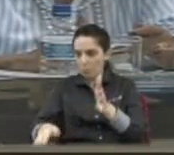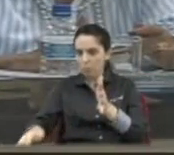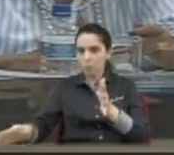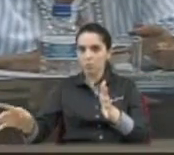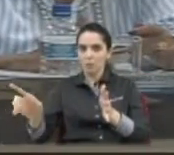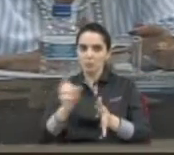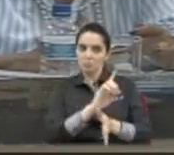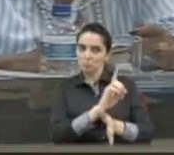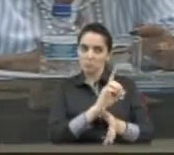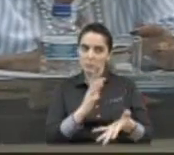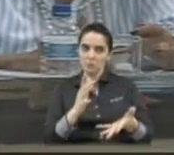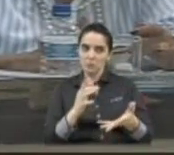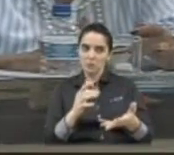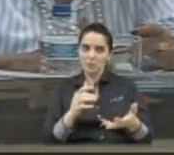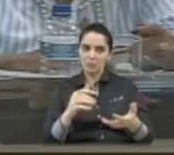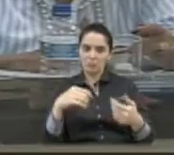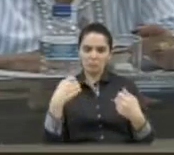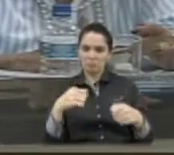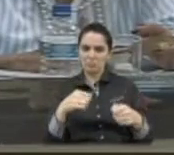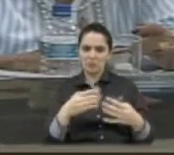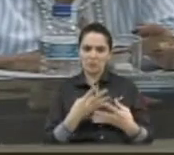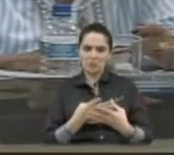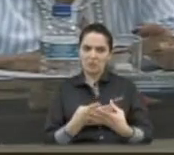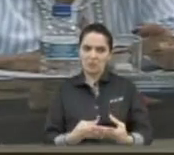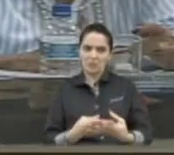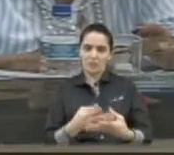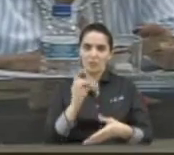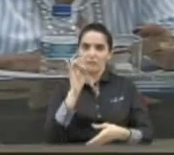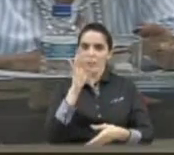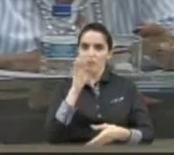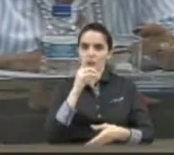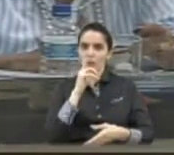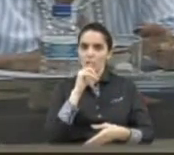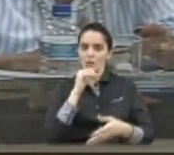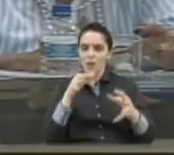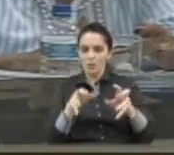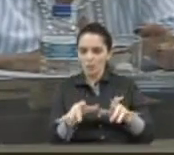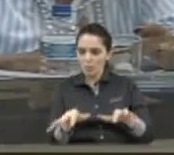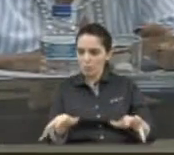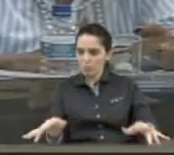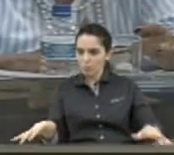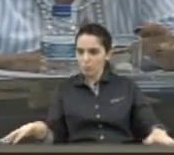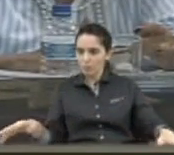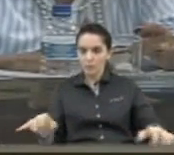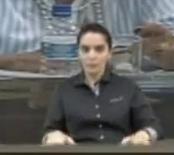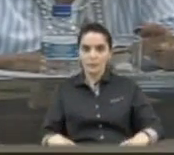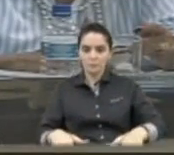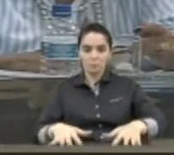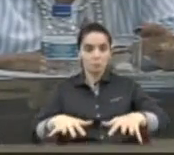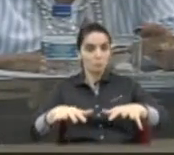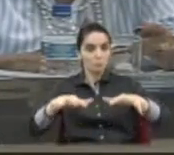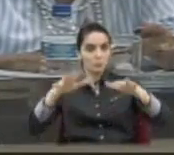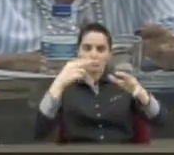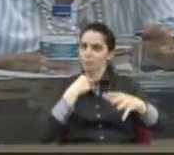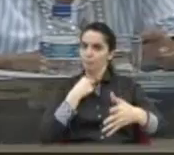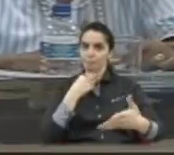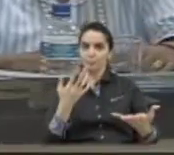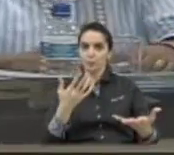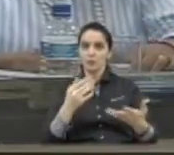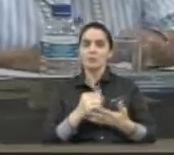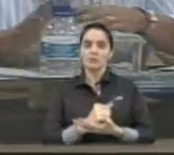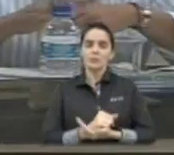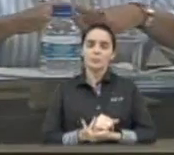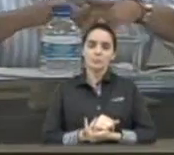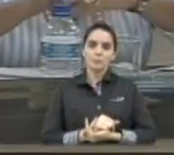E não teria nada de tela, mas aí, escoamento de água, fazer o furo para que a água não ficasse parada dentro da